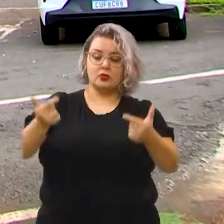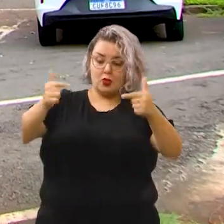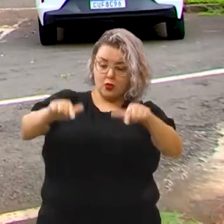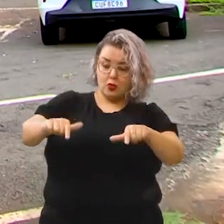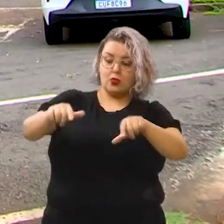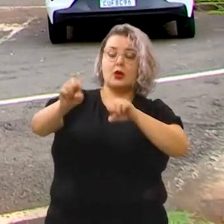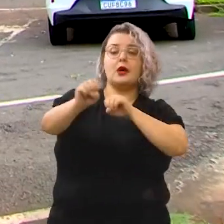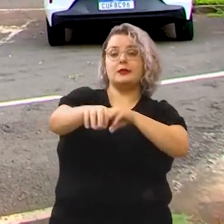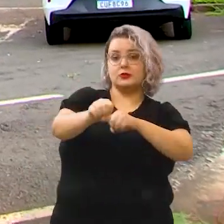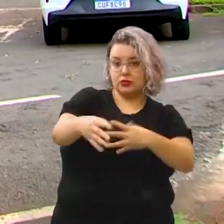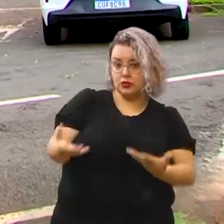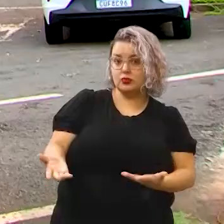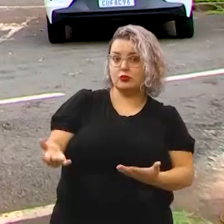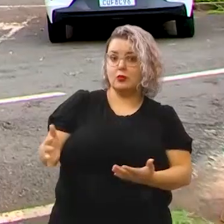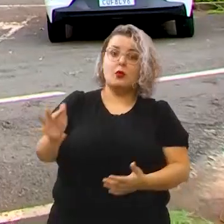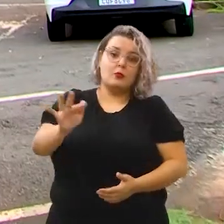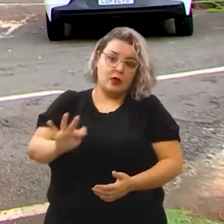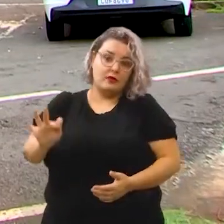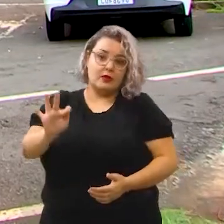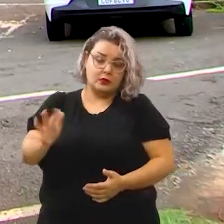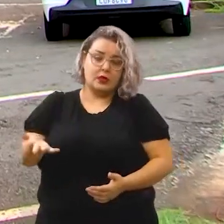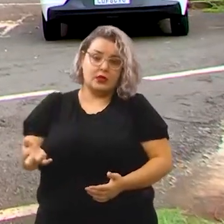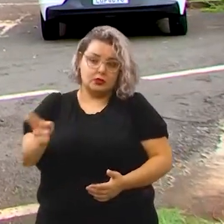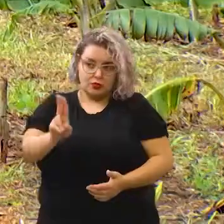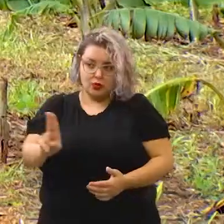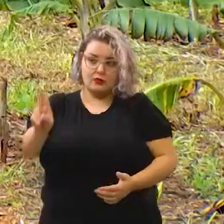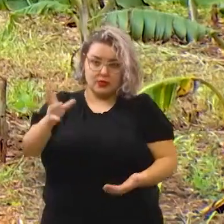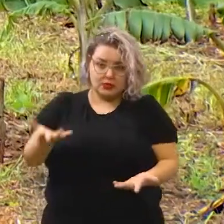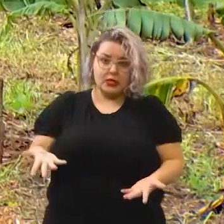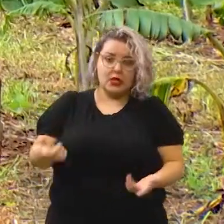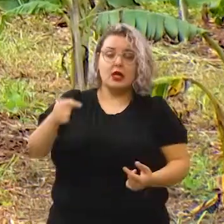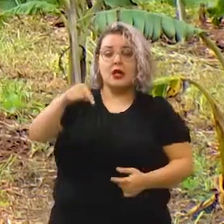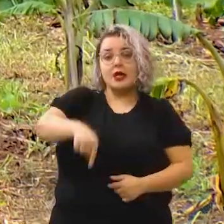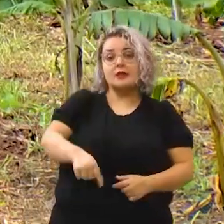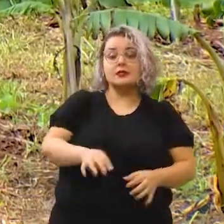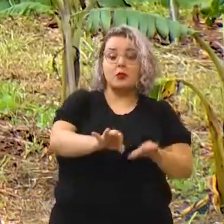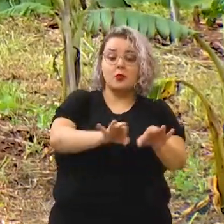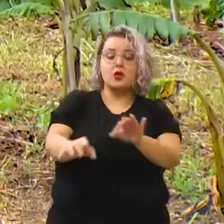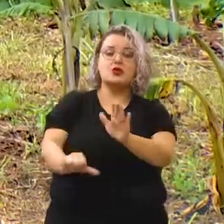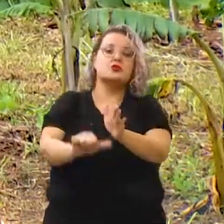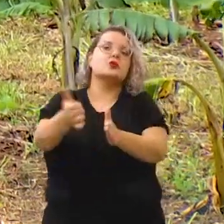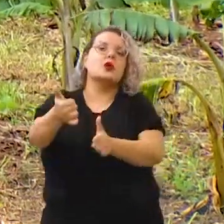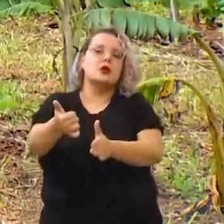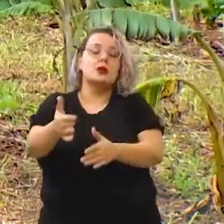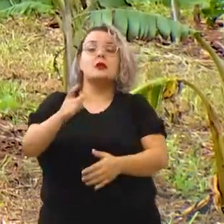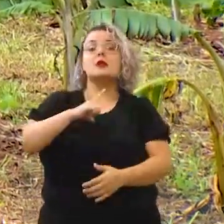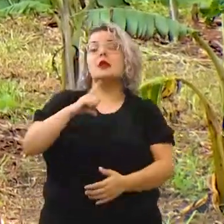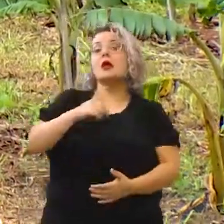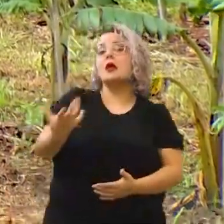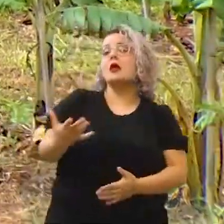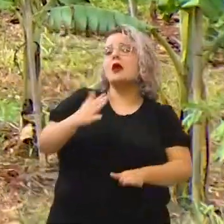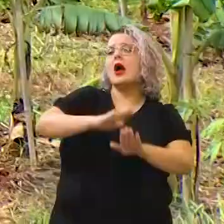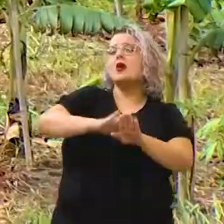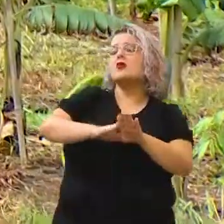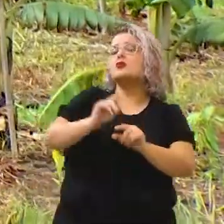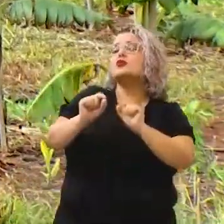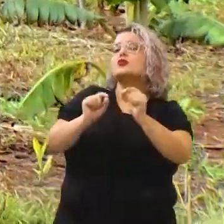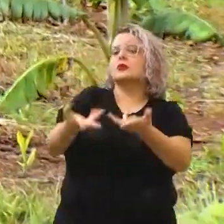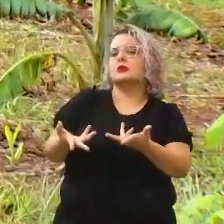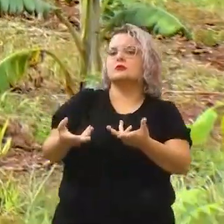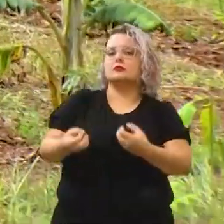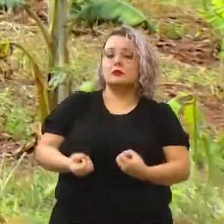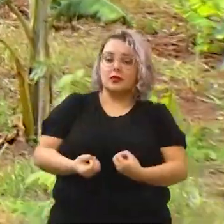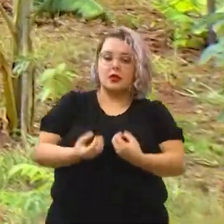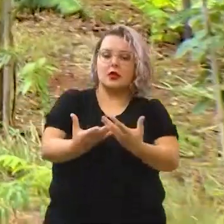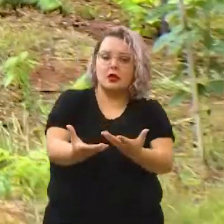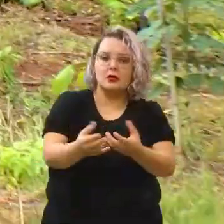num espaço de ensino, uma escola, né? Uma universidade, esse projeto piloto tem a função de